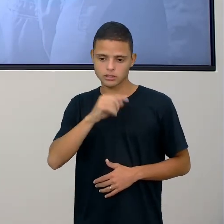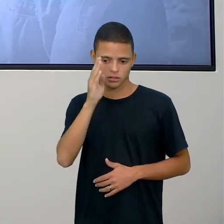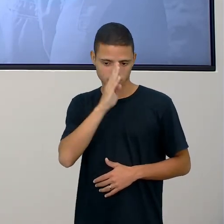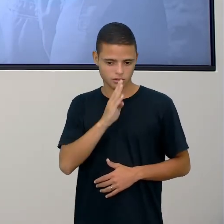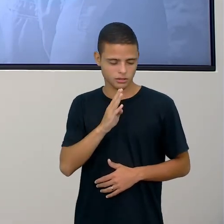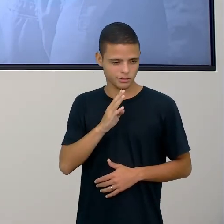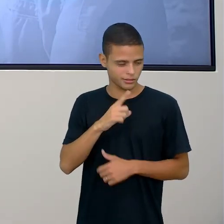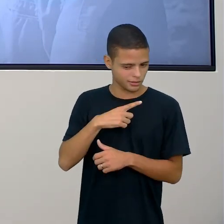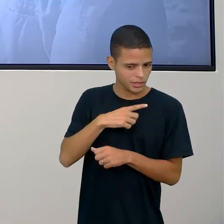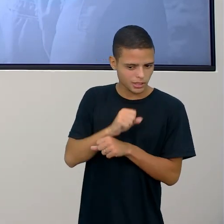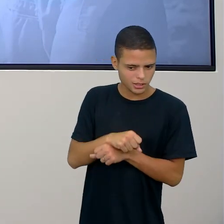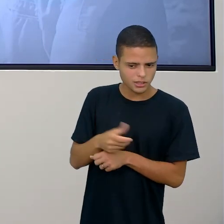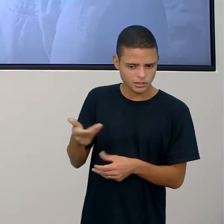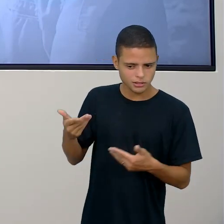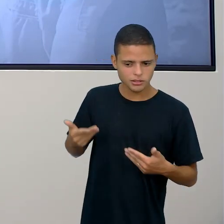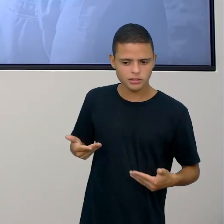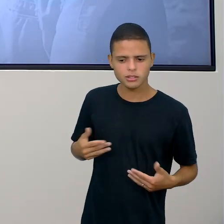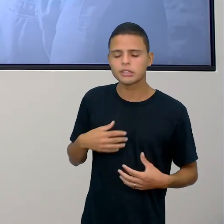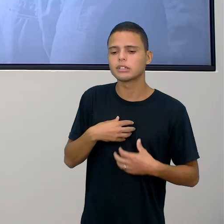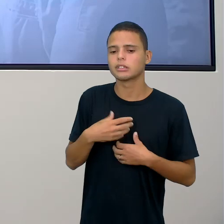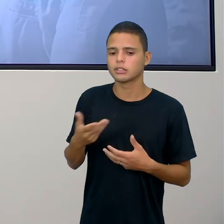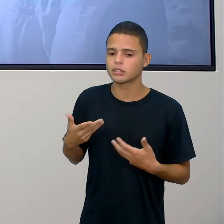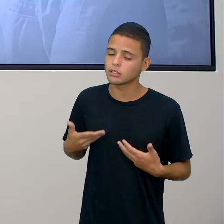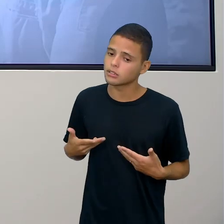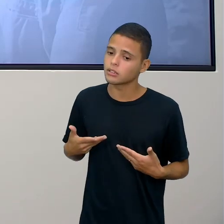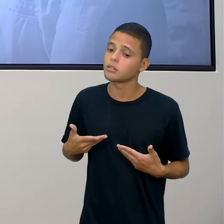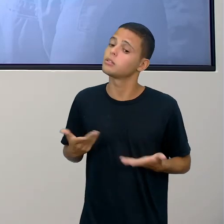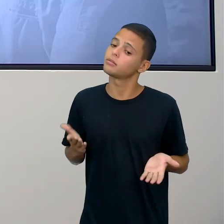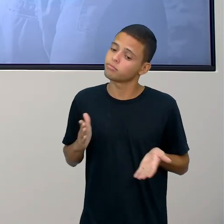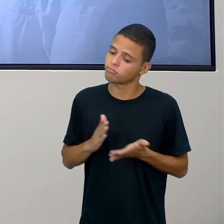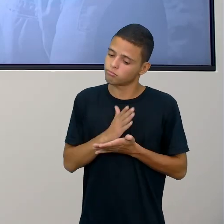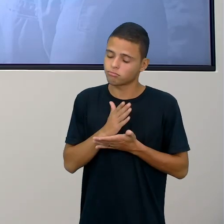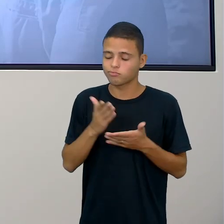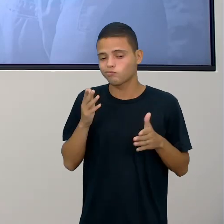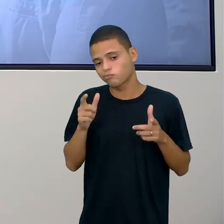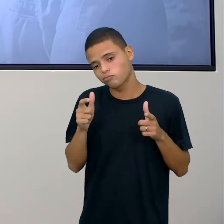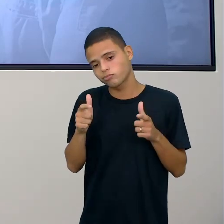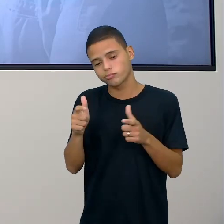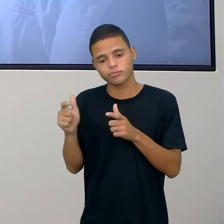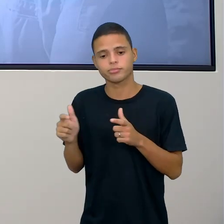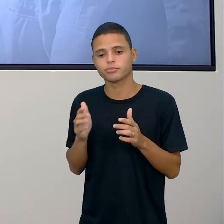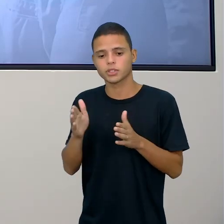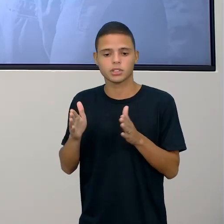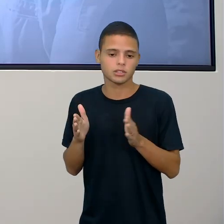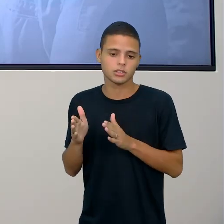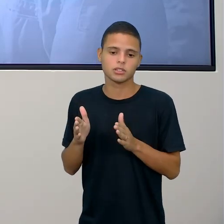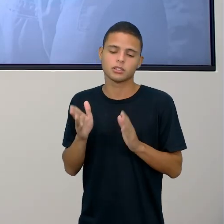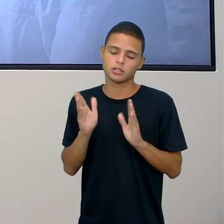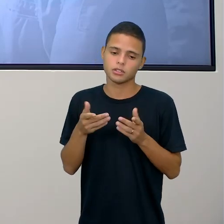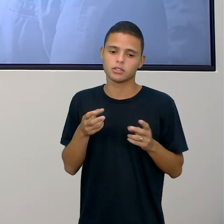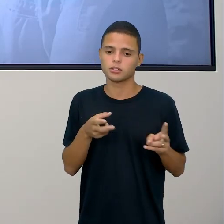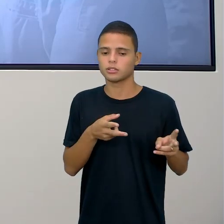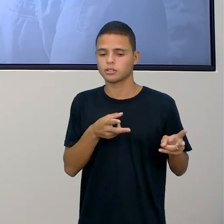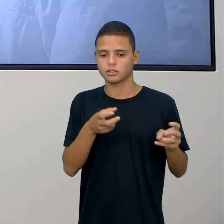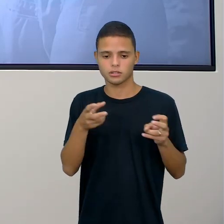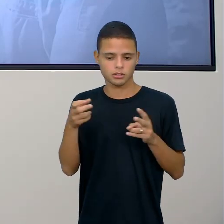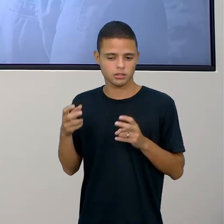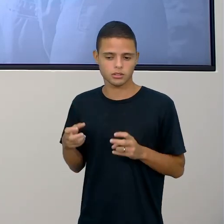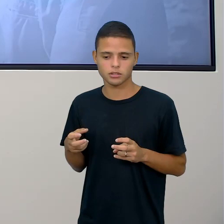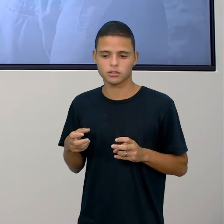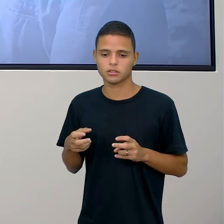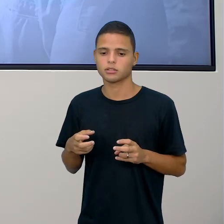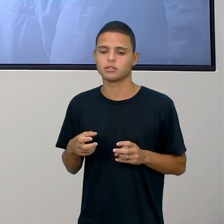tão hospitaleiro assim. Pode ser que em alguns momentos, né, eu pelo menos já percebi isso,